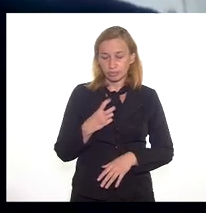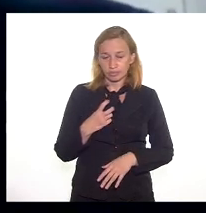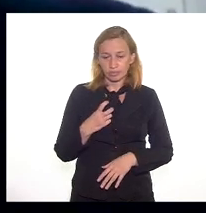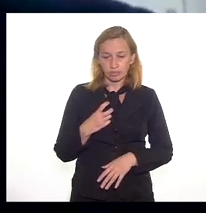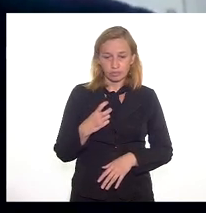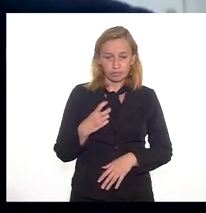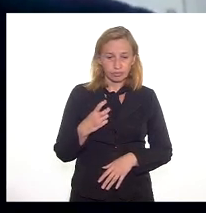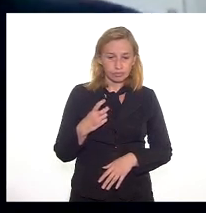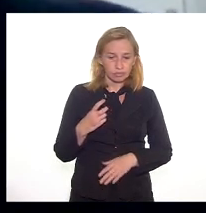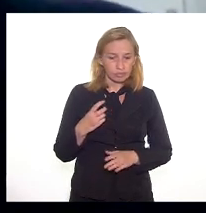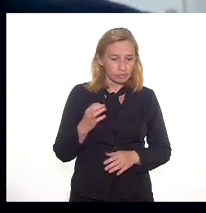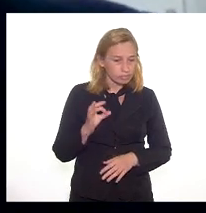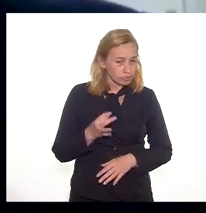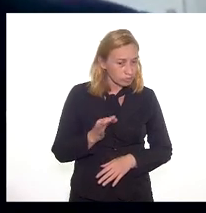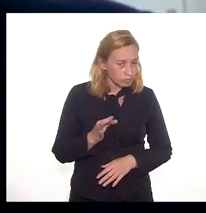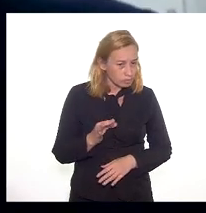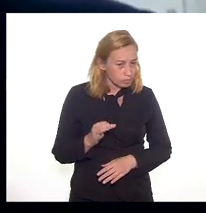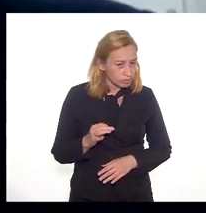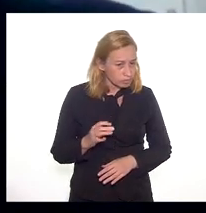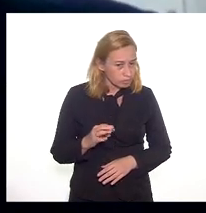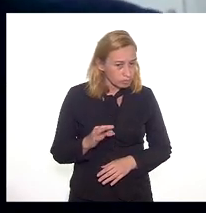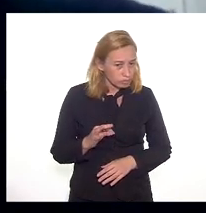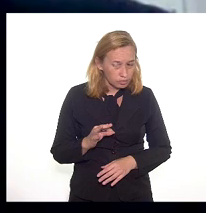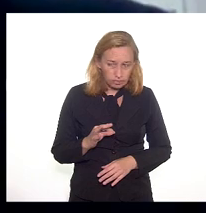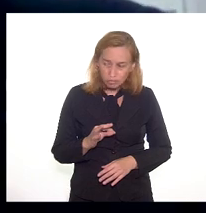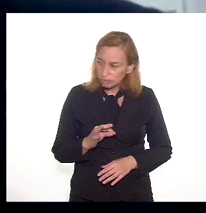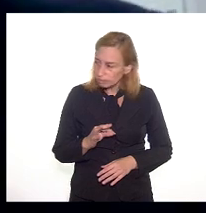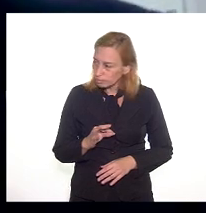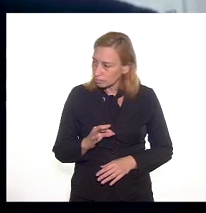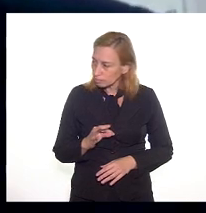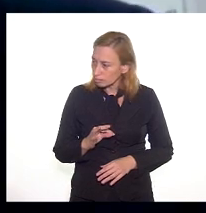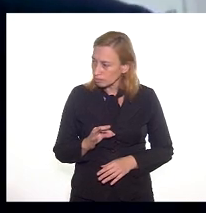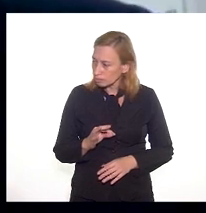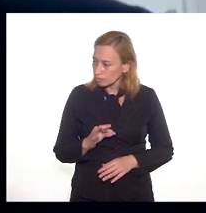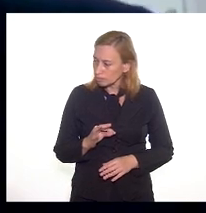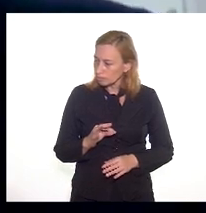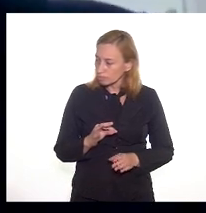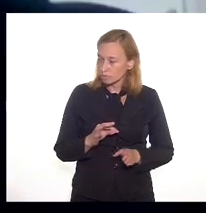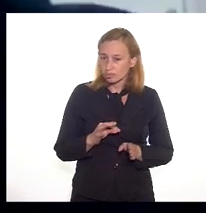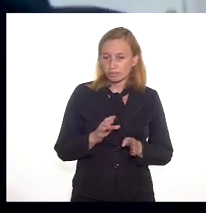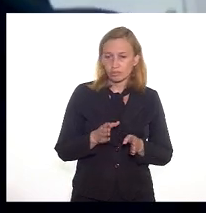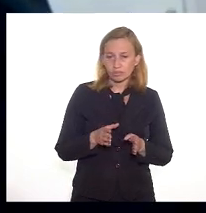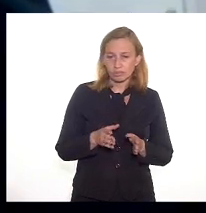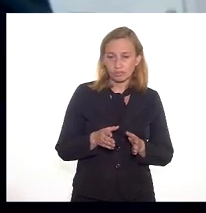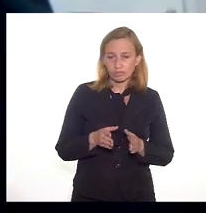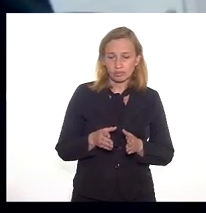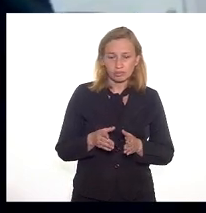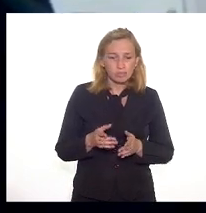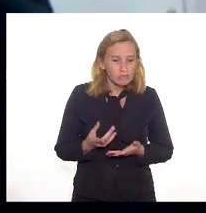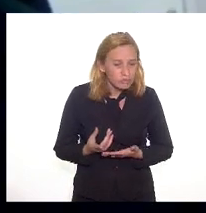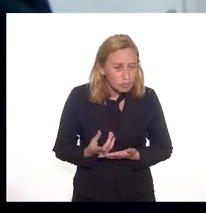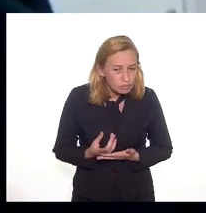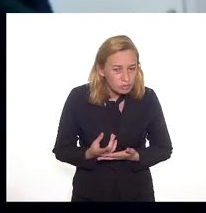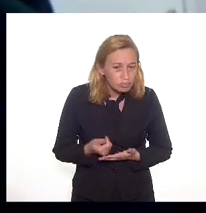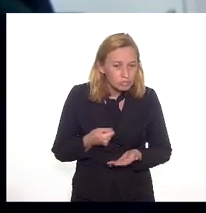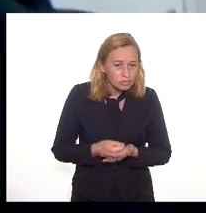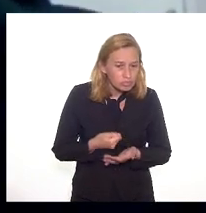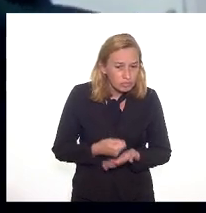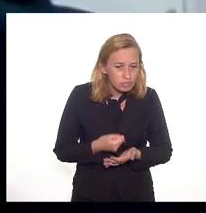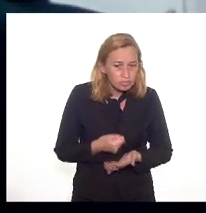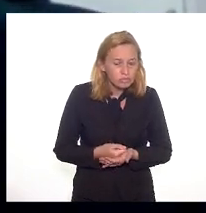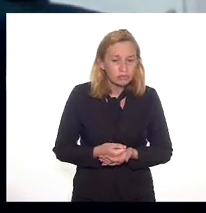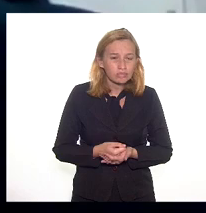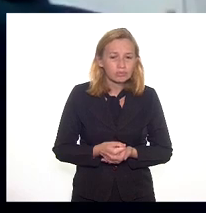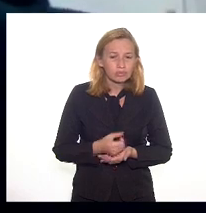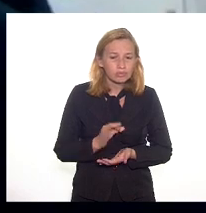a própria política de conteúdo local, ela sair dessa orientação punitiva, obrigação de multa, obrigação, reserva de